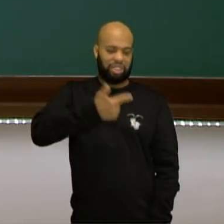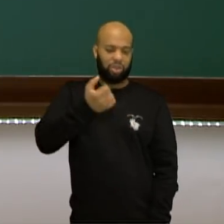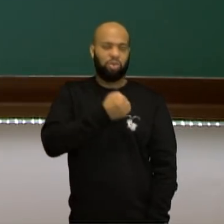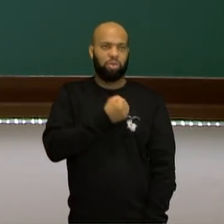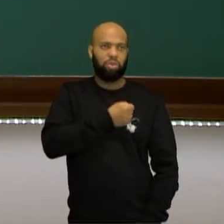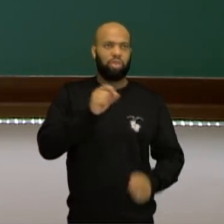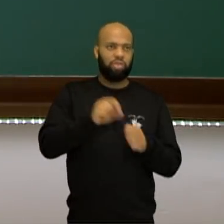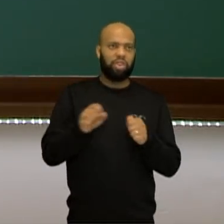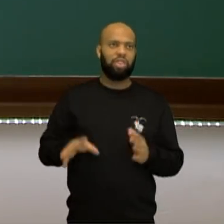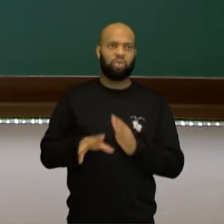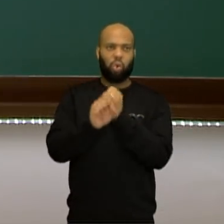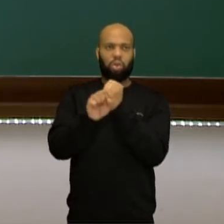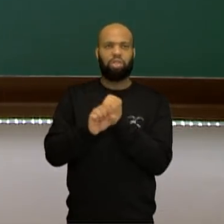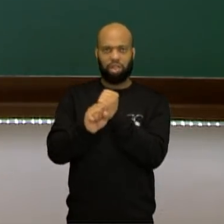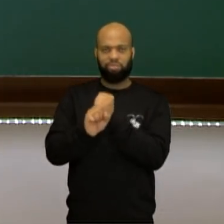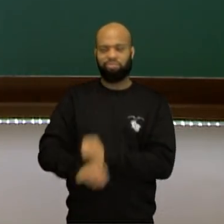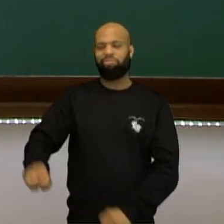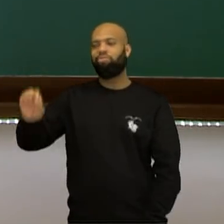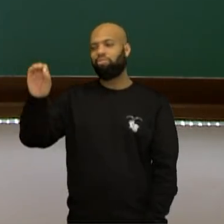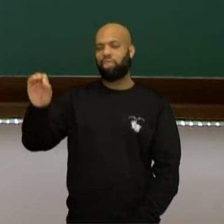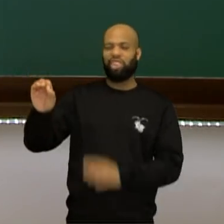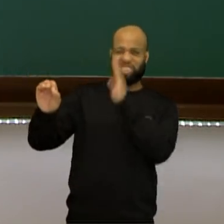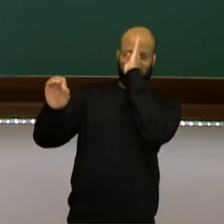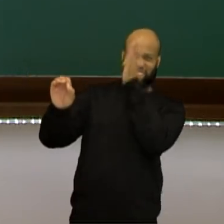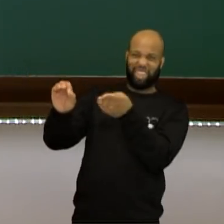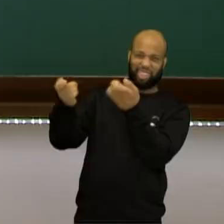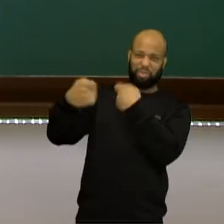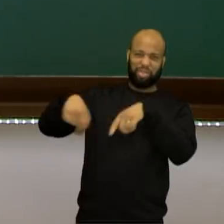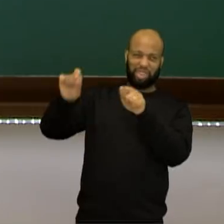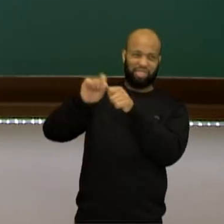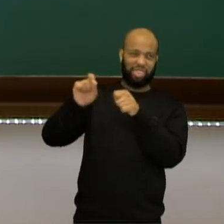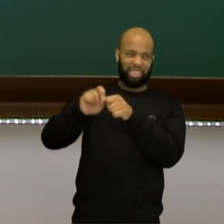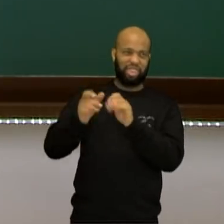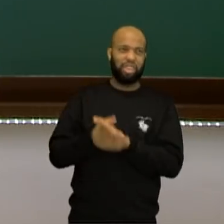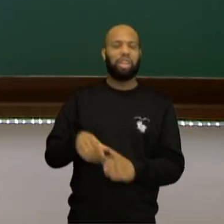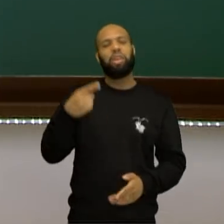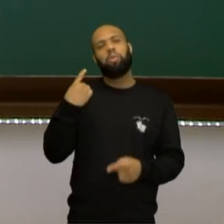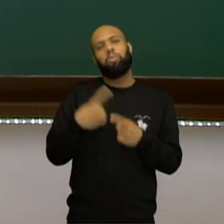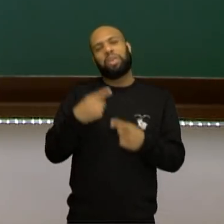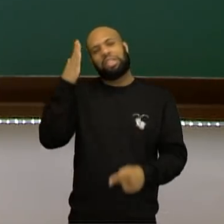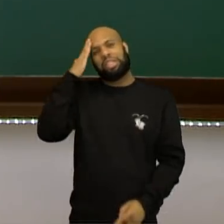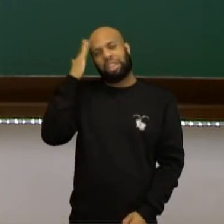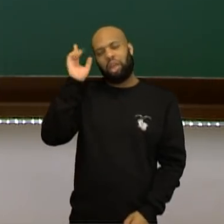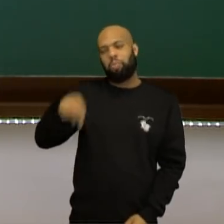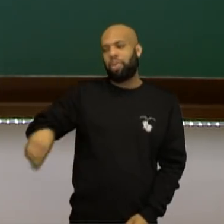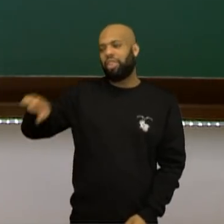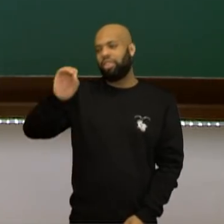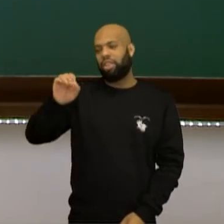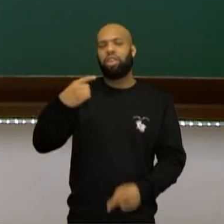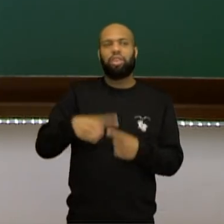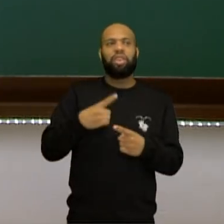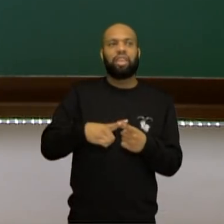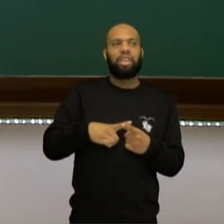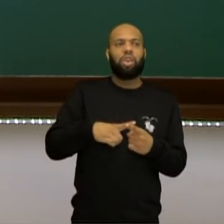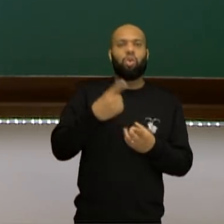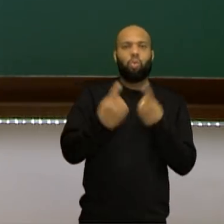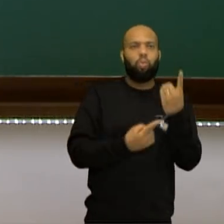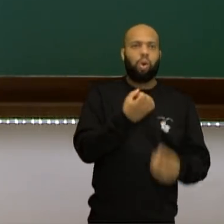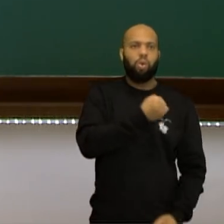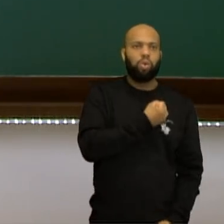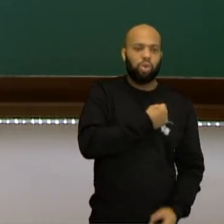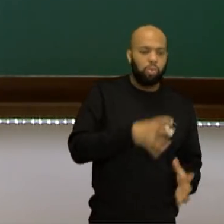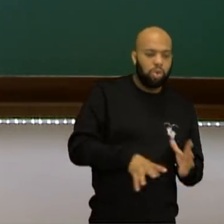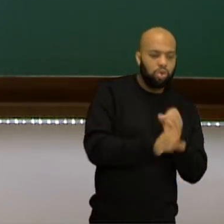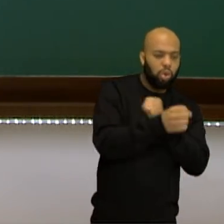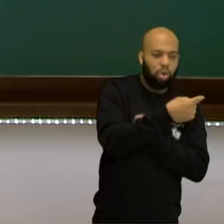Se bem que aqui a gente nem precisaria fazer esse processo todo, né? É óbvio que seria o número 0. Quem com menos 3 vai ficar